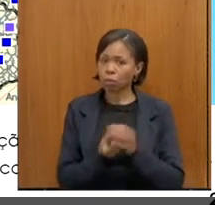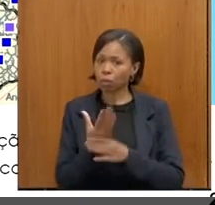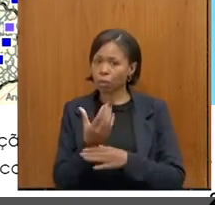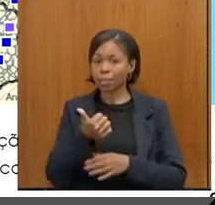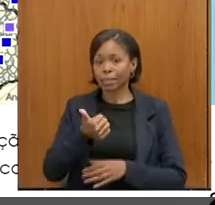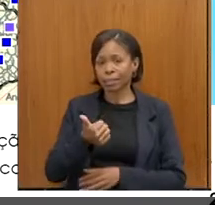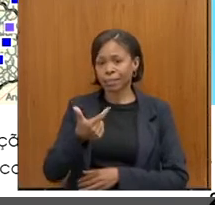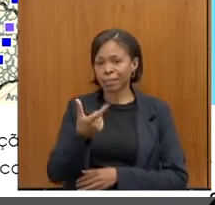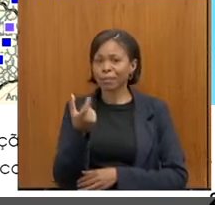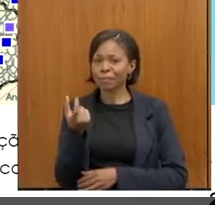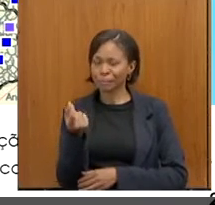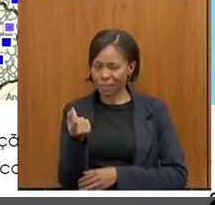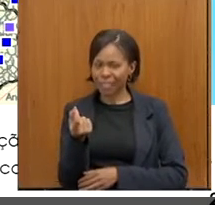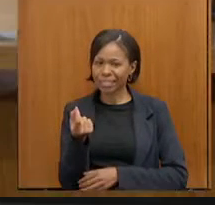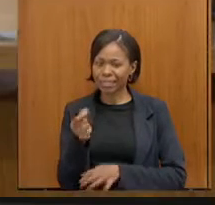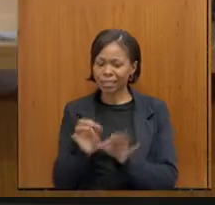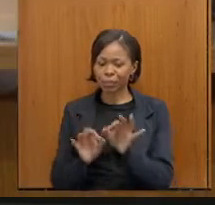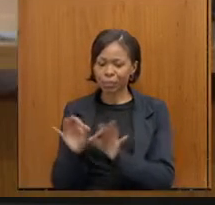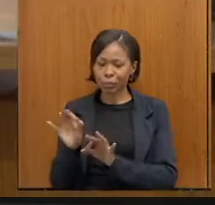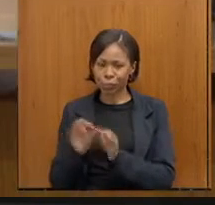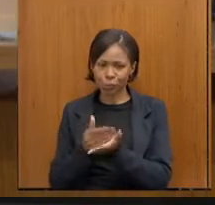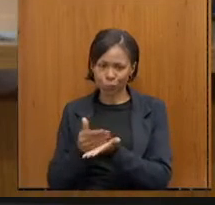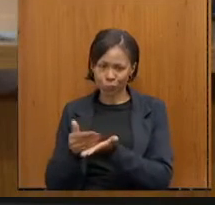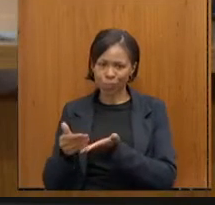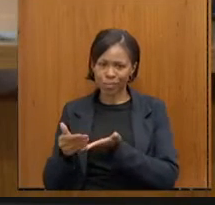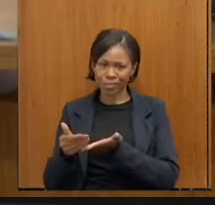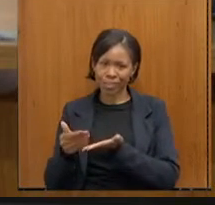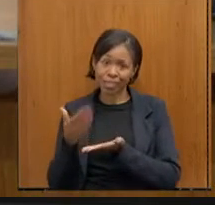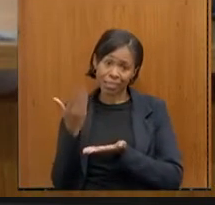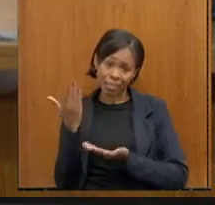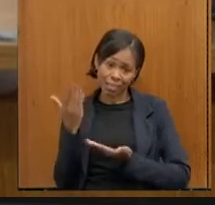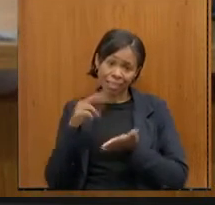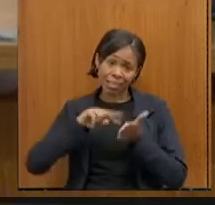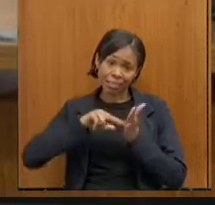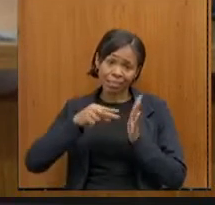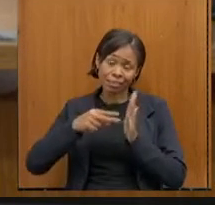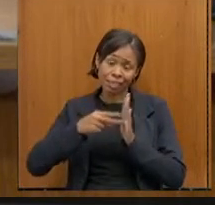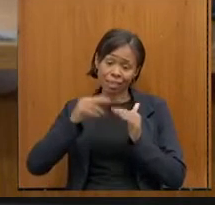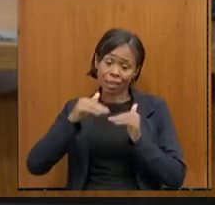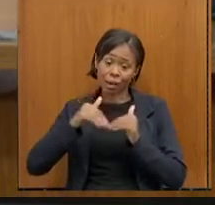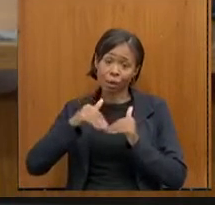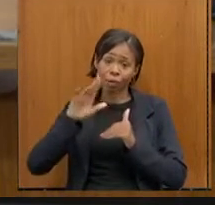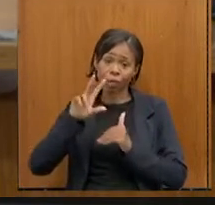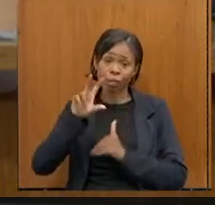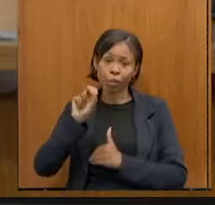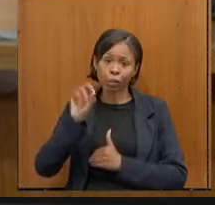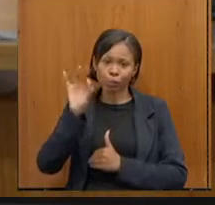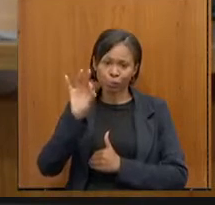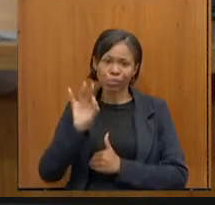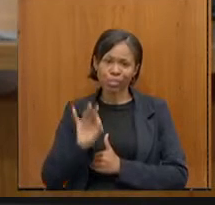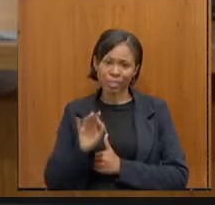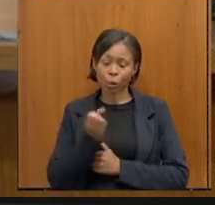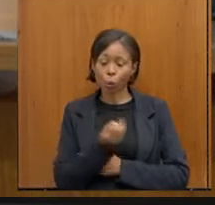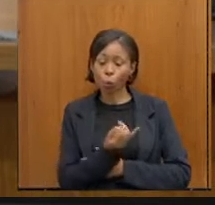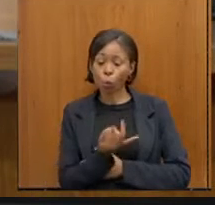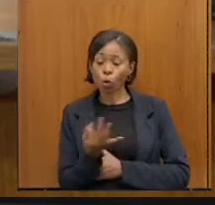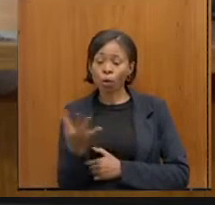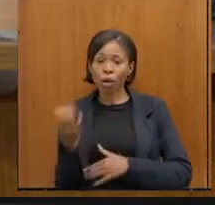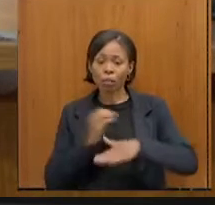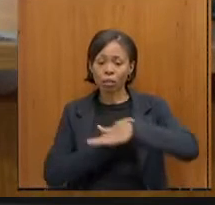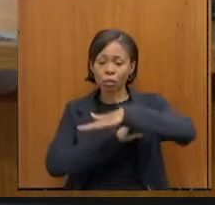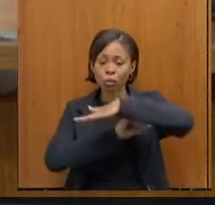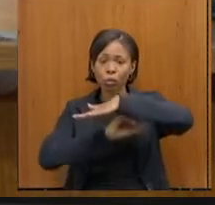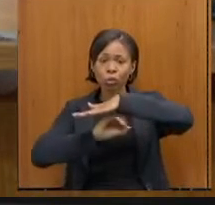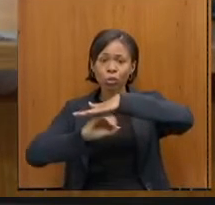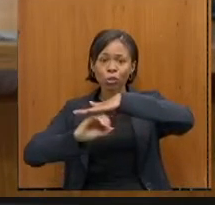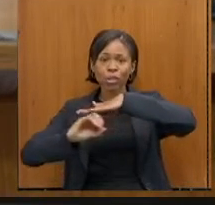já iniciados e o significa Deputado aumentar em cinquenta por cento o número de solicitações da companhia